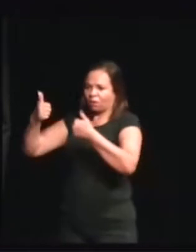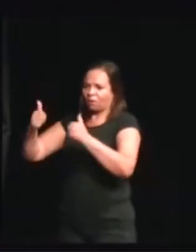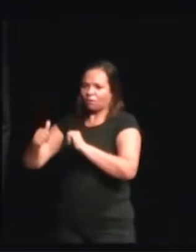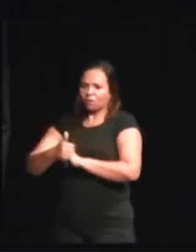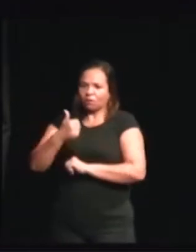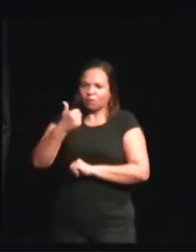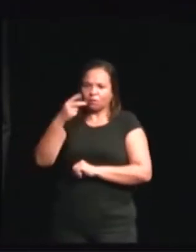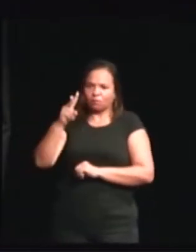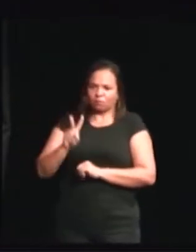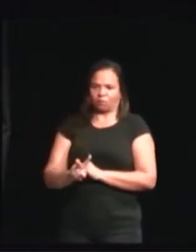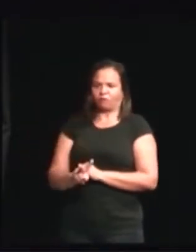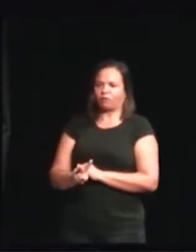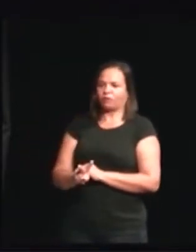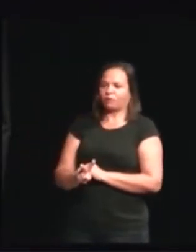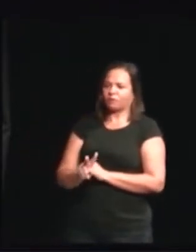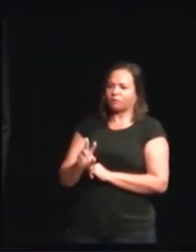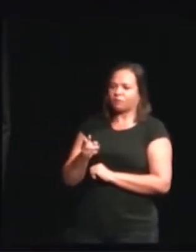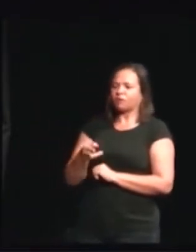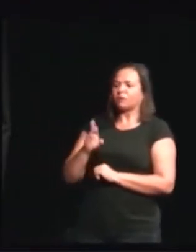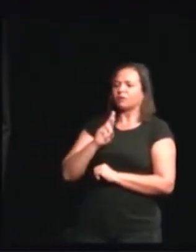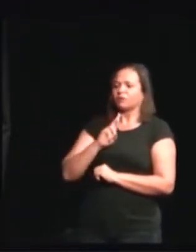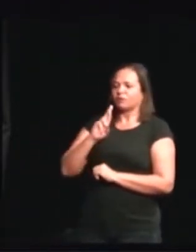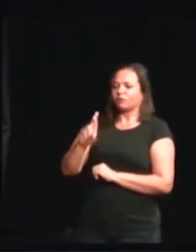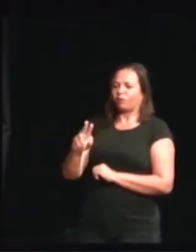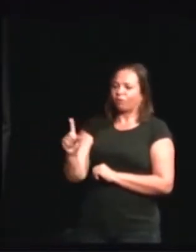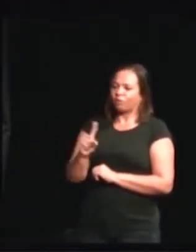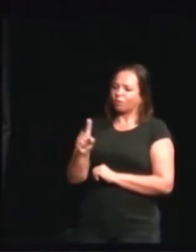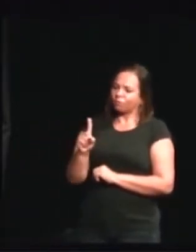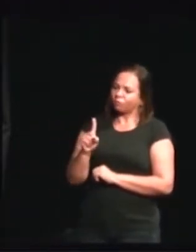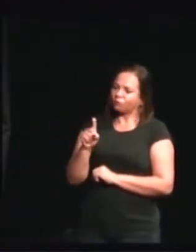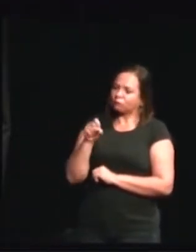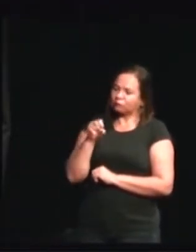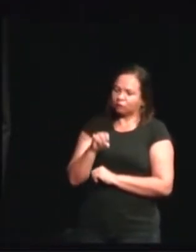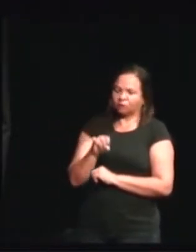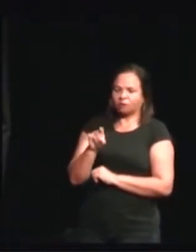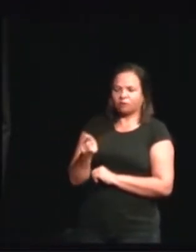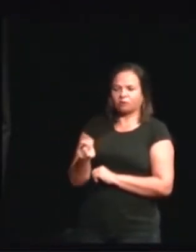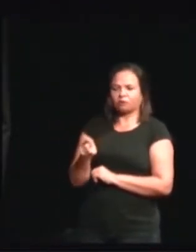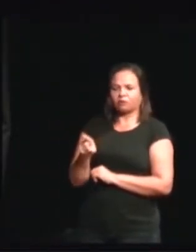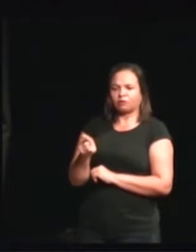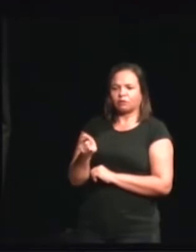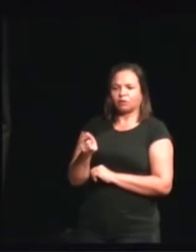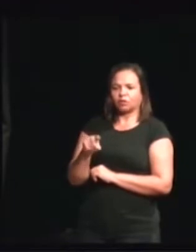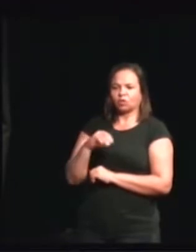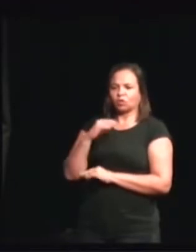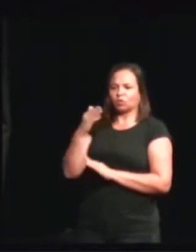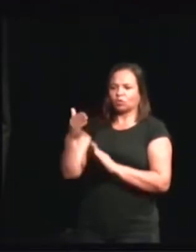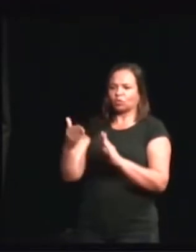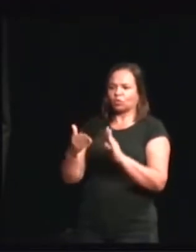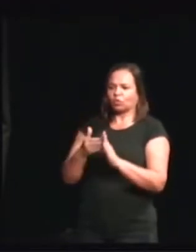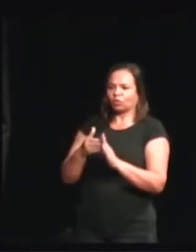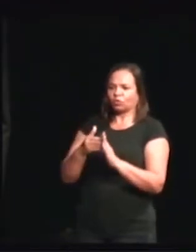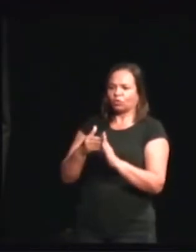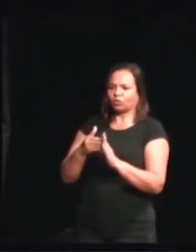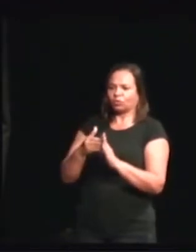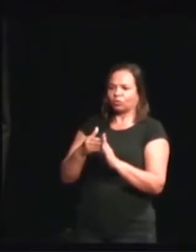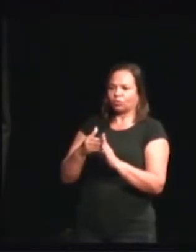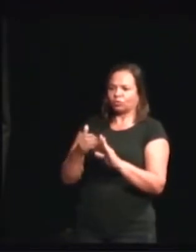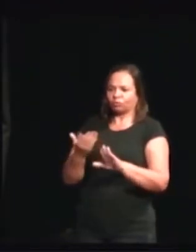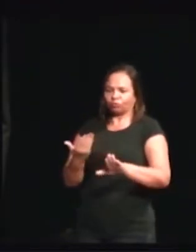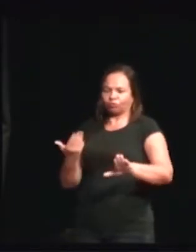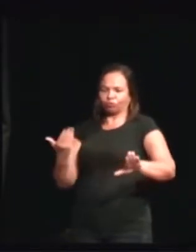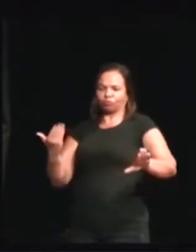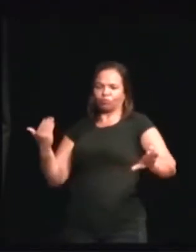diz: não. Se assim fosse, estariam deserdados todos os que não tiveram o ensejo de